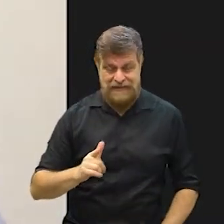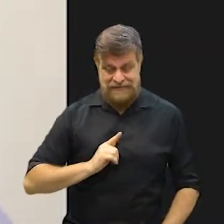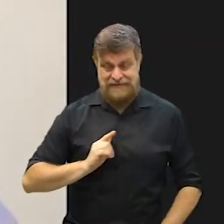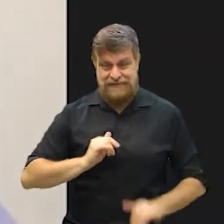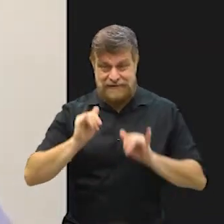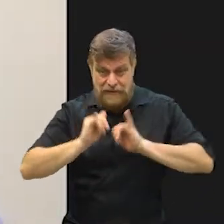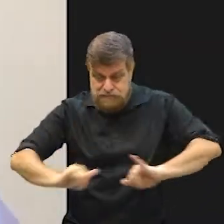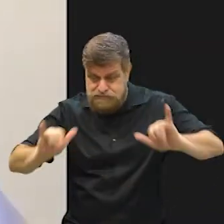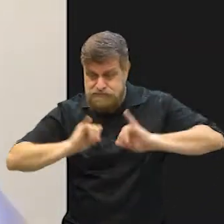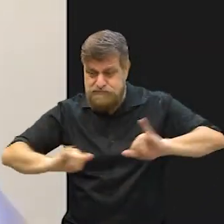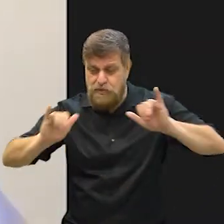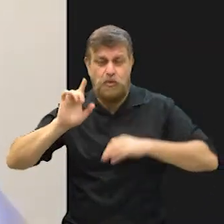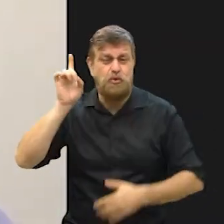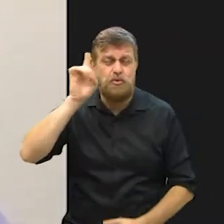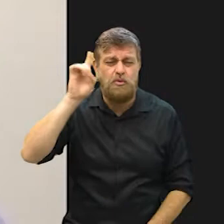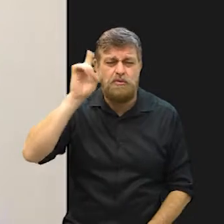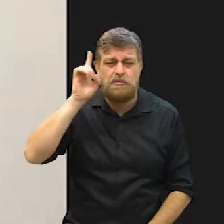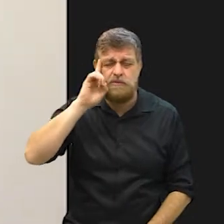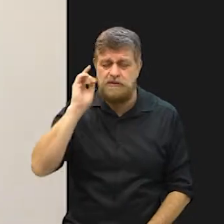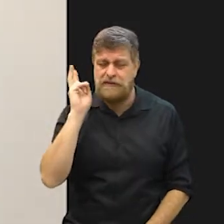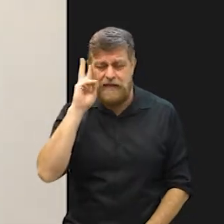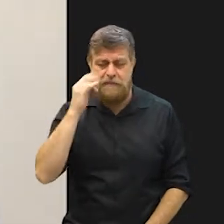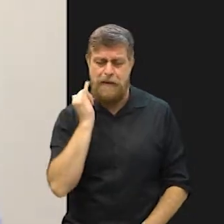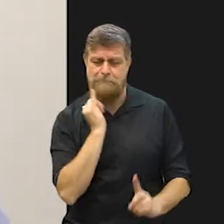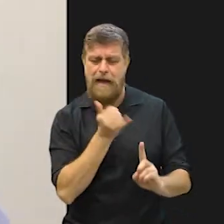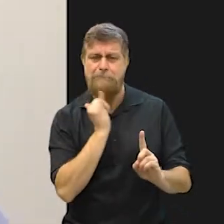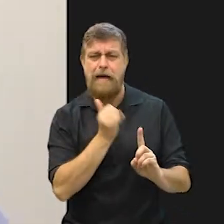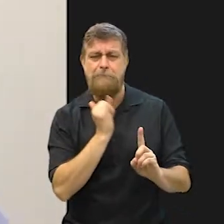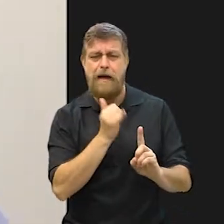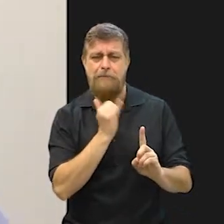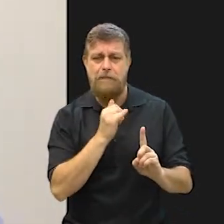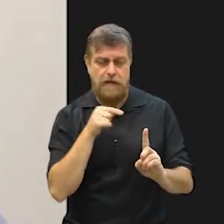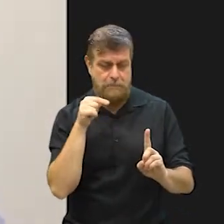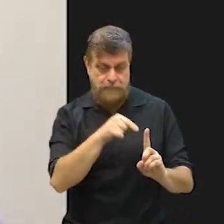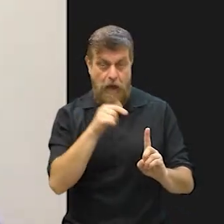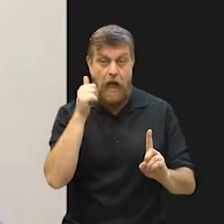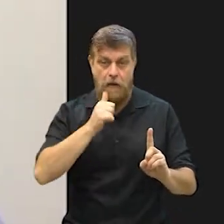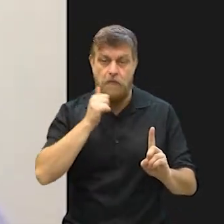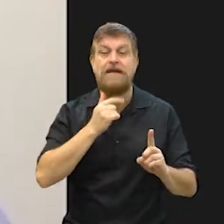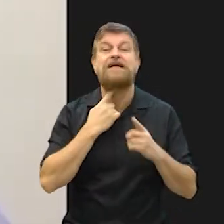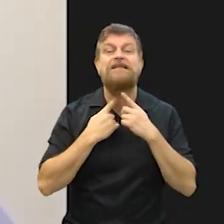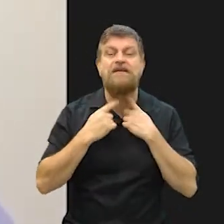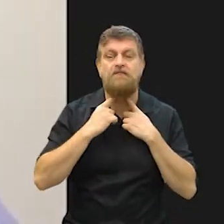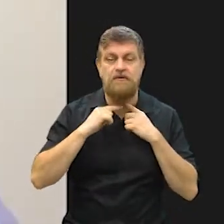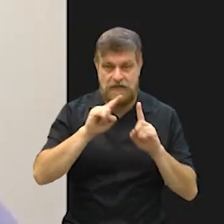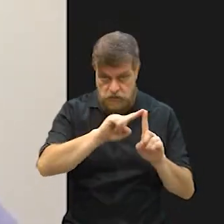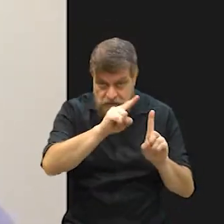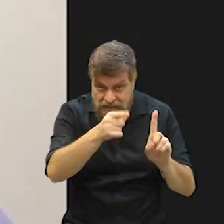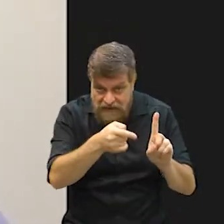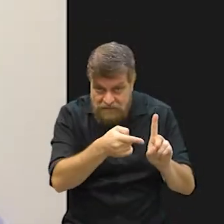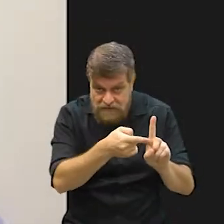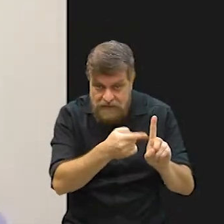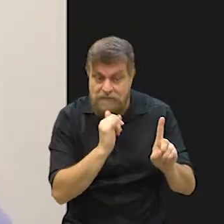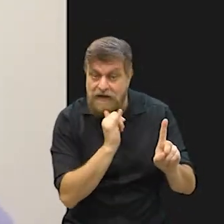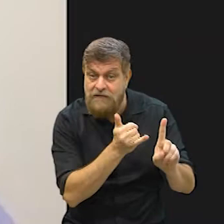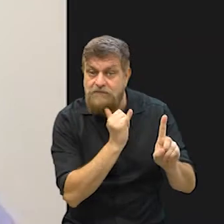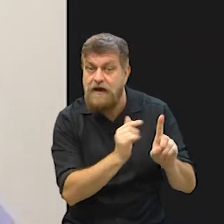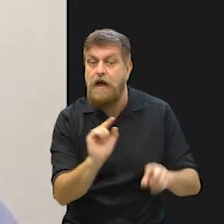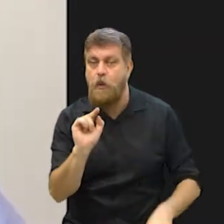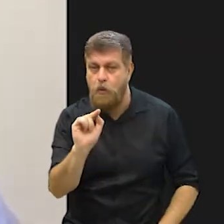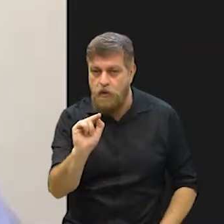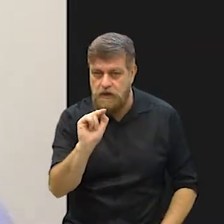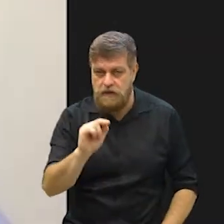divulgada todo santo dia para toda mulher que gostaria de engravidar, é o